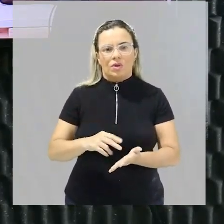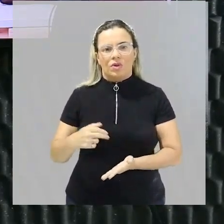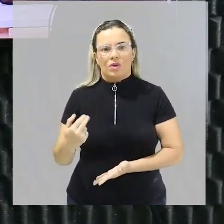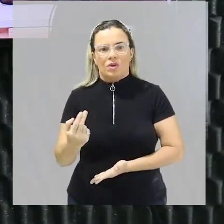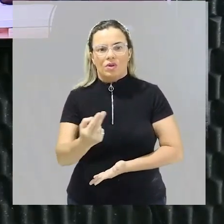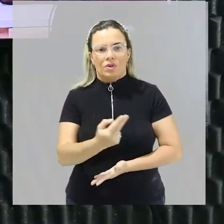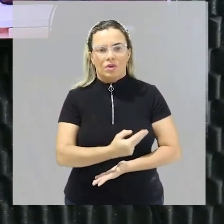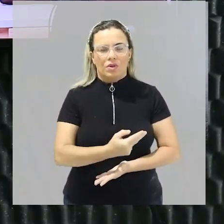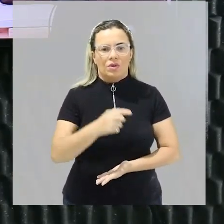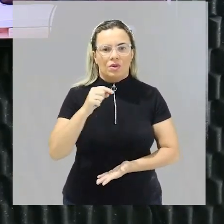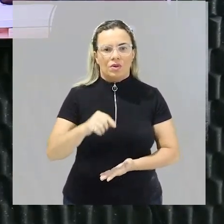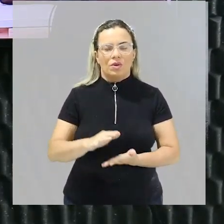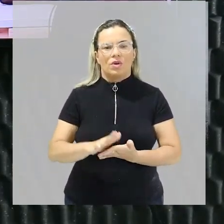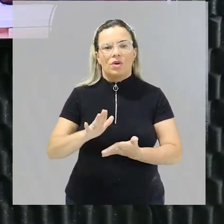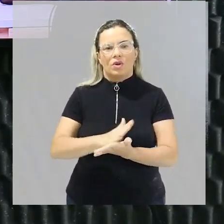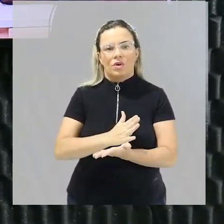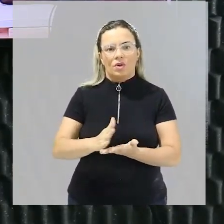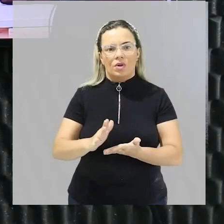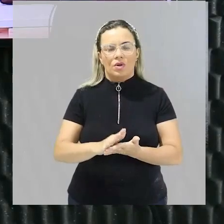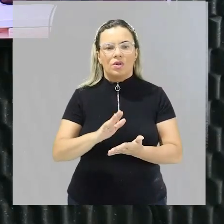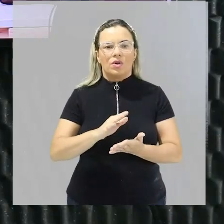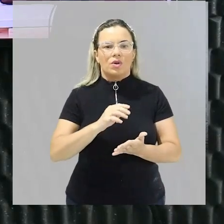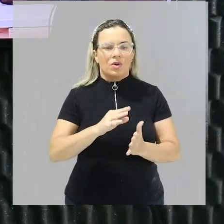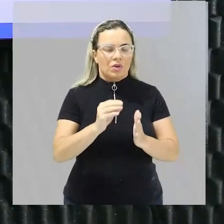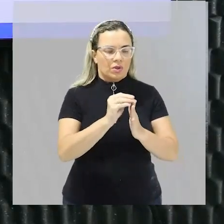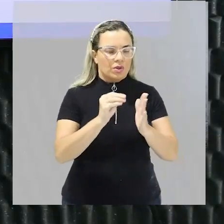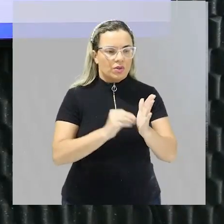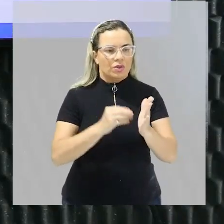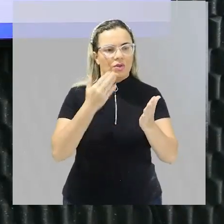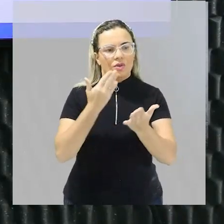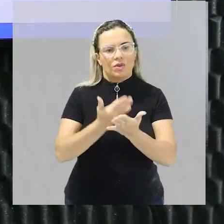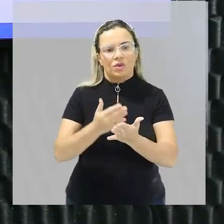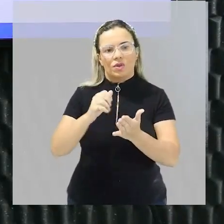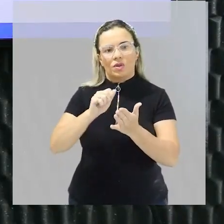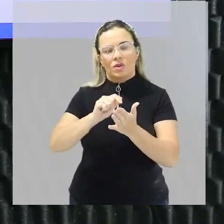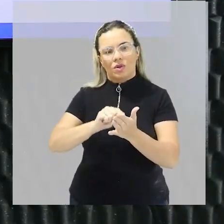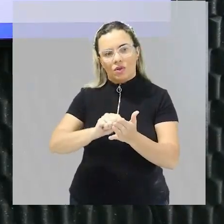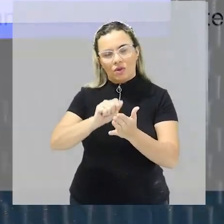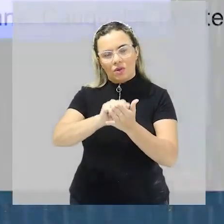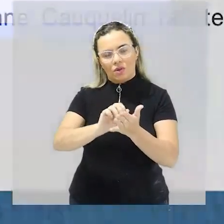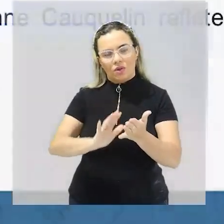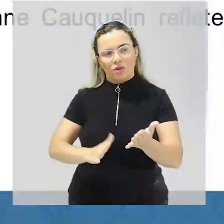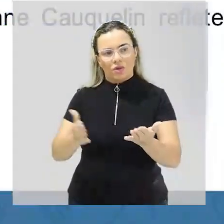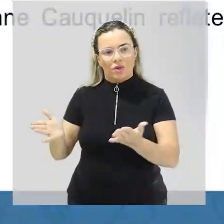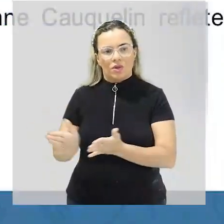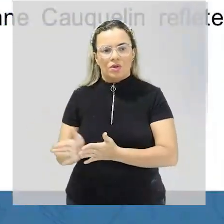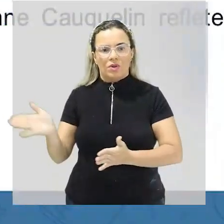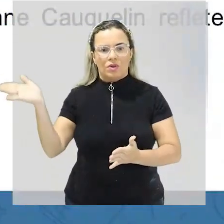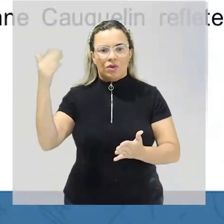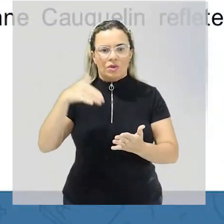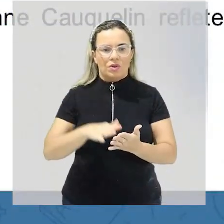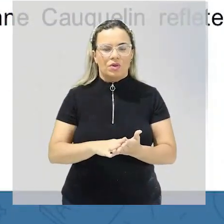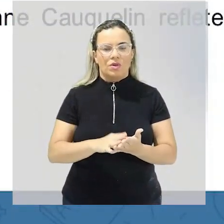lidando já a algumas aulas, alguns exercícios. Vamos dar continuidade à estética.